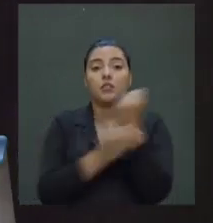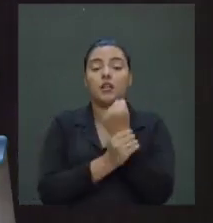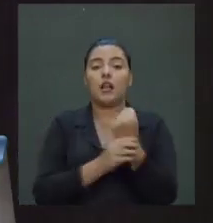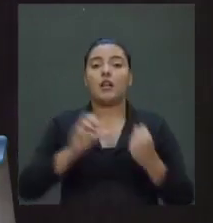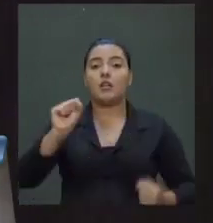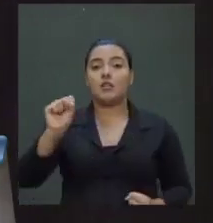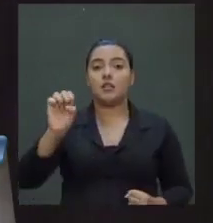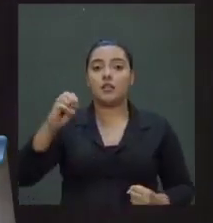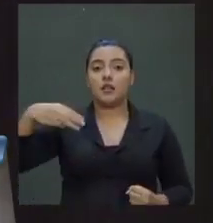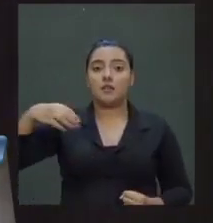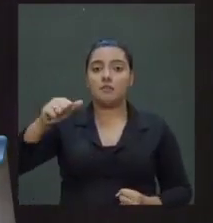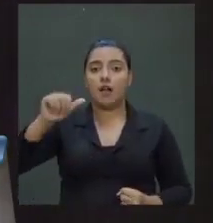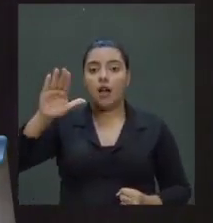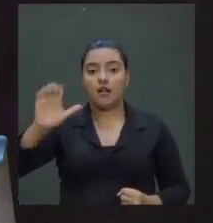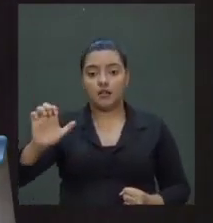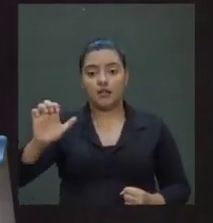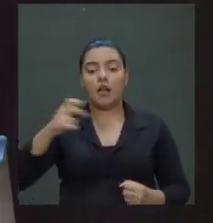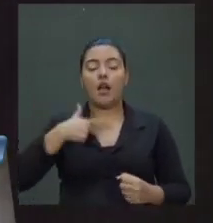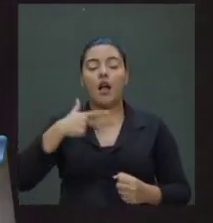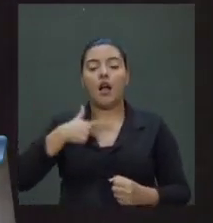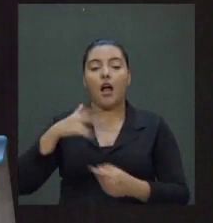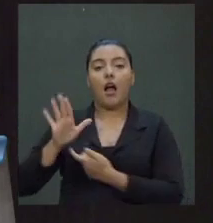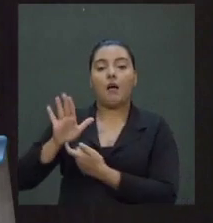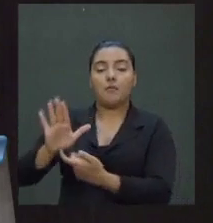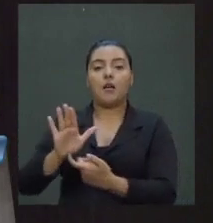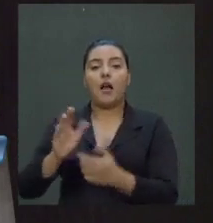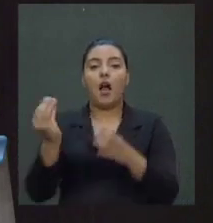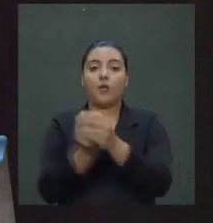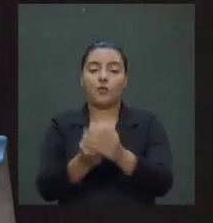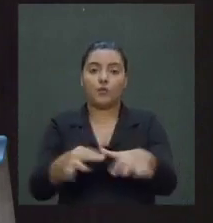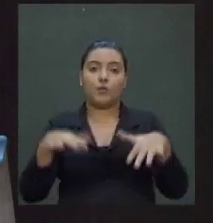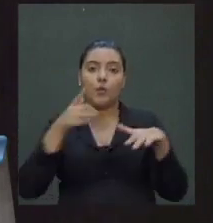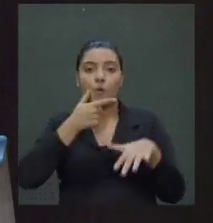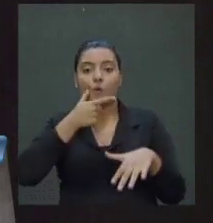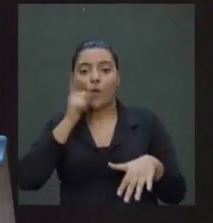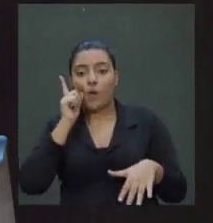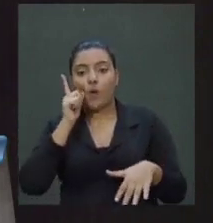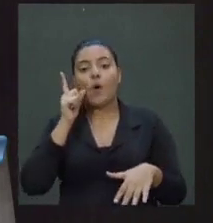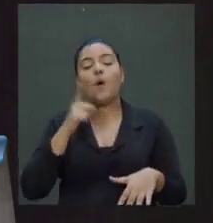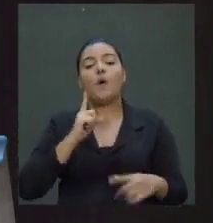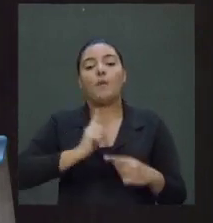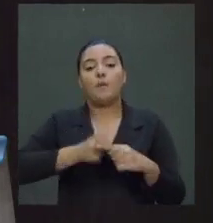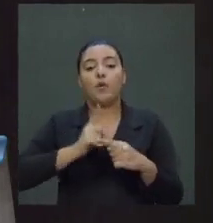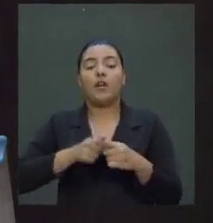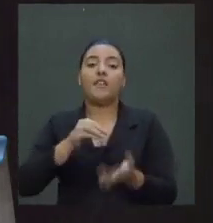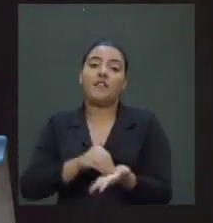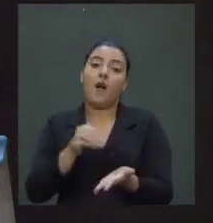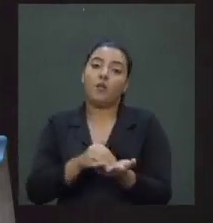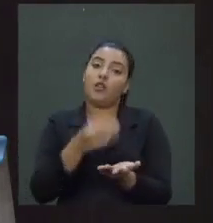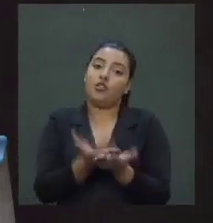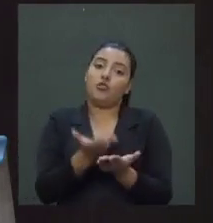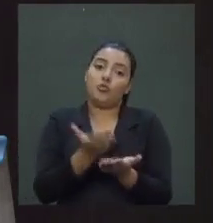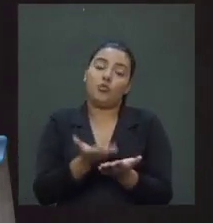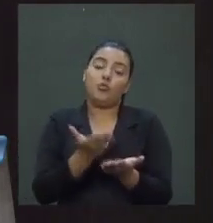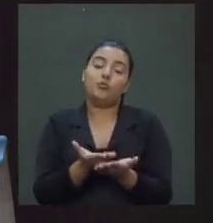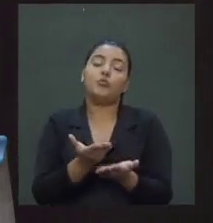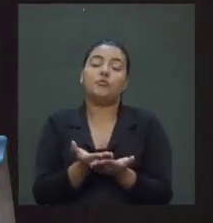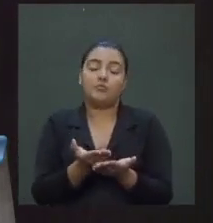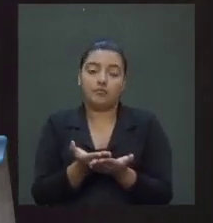SEMASSE apresentou na audiência pública de ontem, pela ausência de estudos